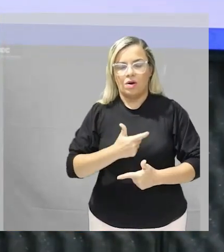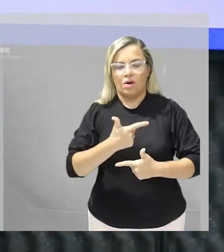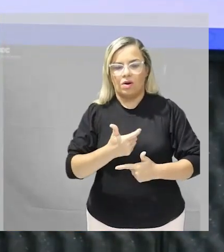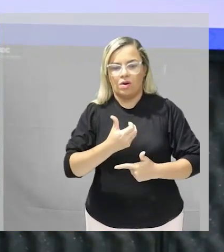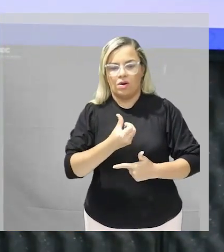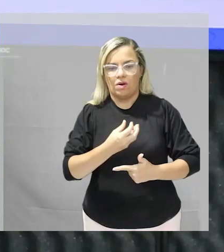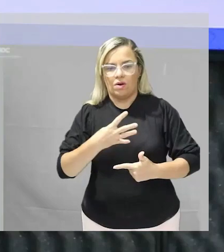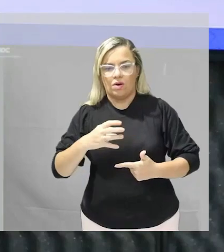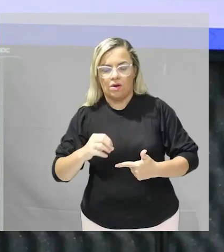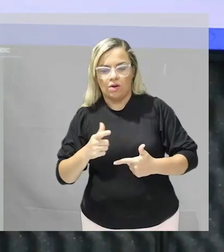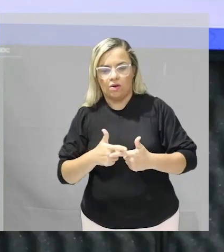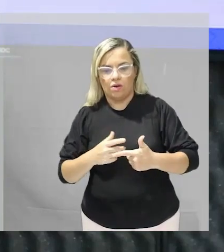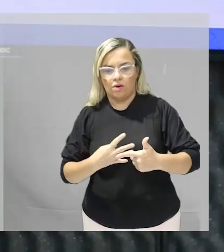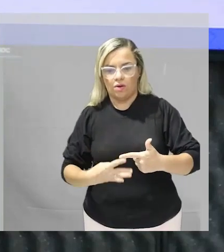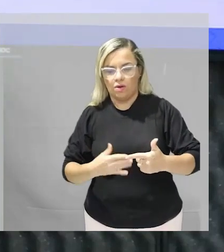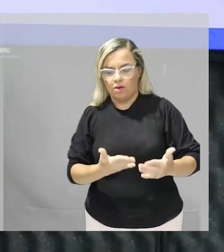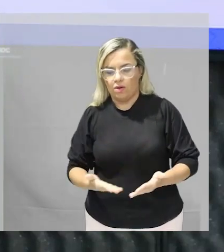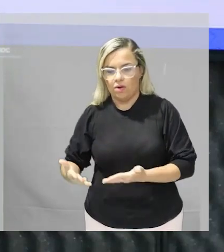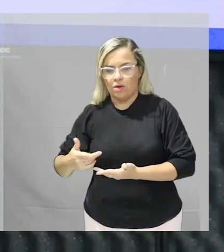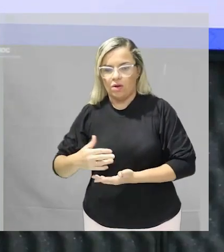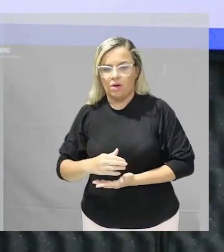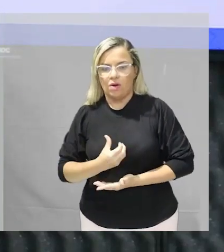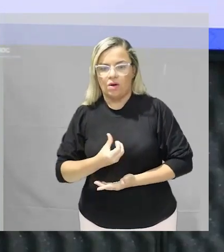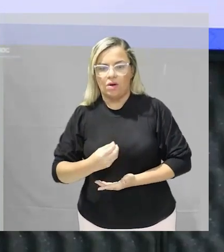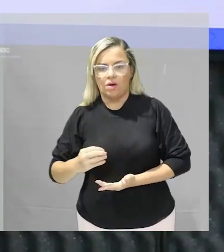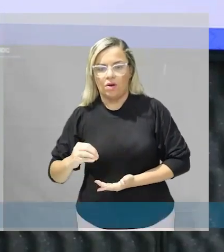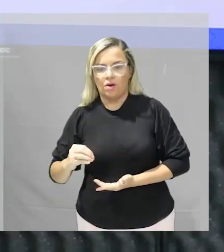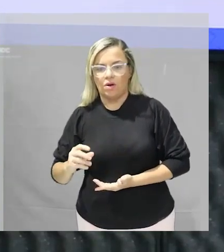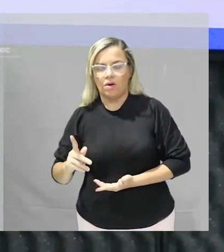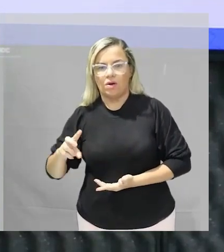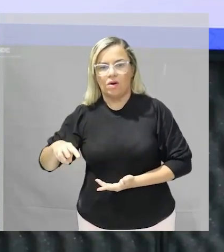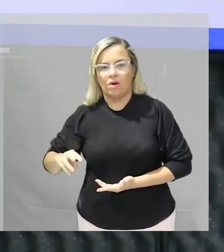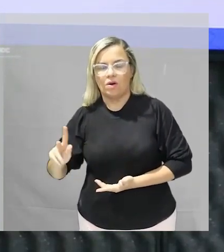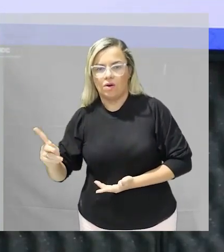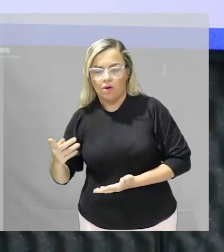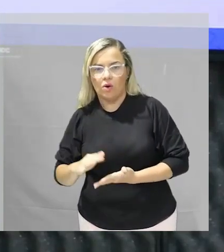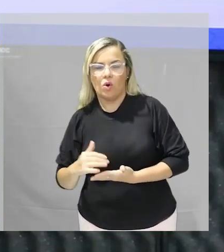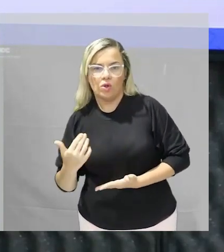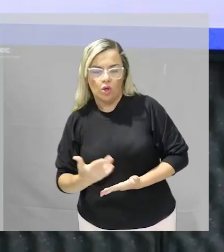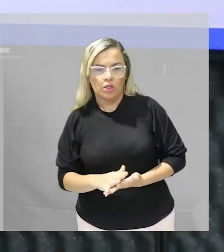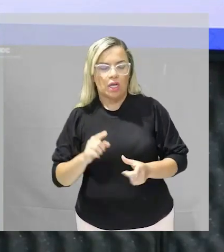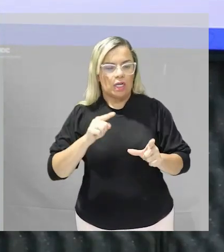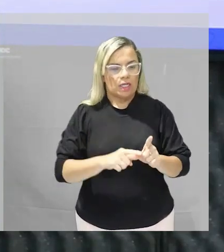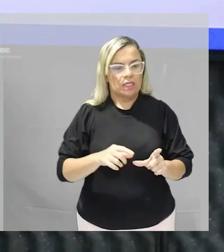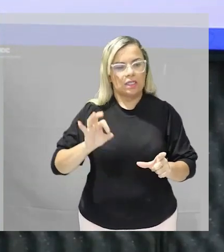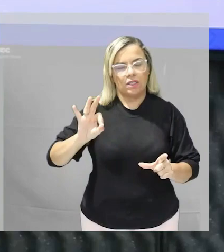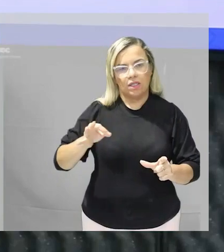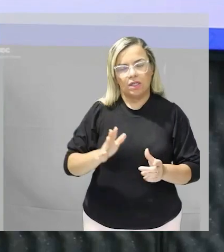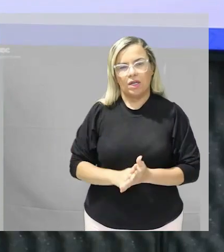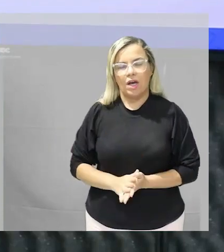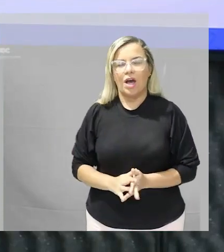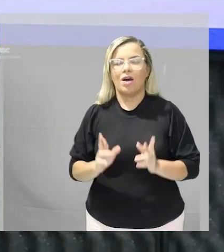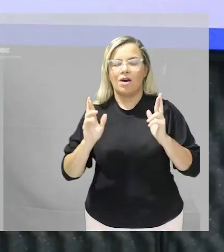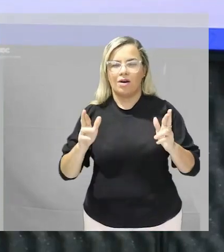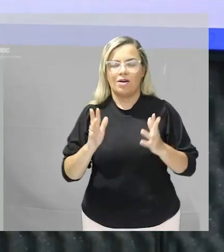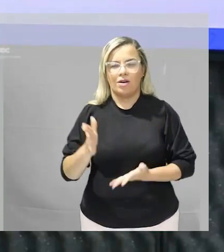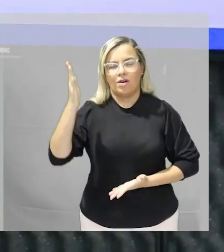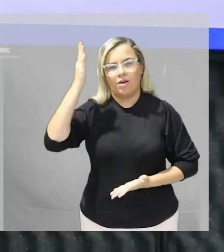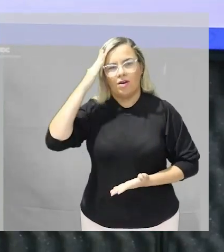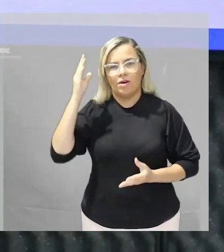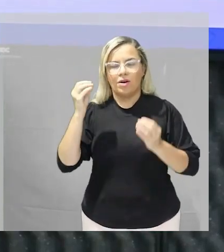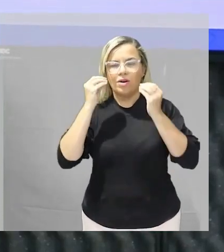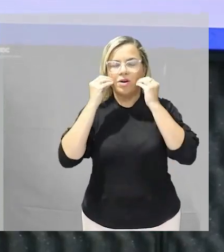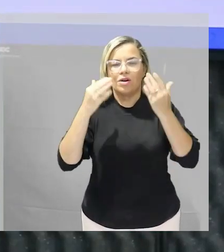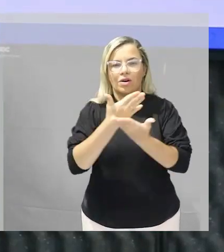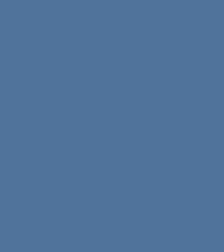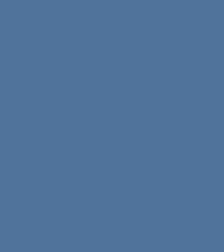dando 660 kg o nosso gabarito Espero que você tenha compreendido beijão para vocês até a próxima aula